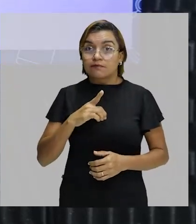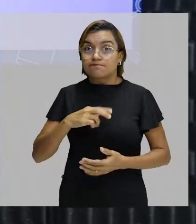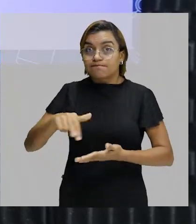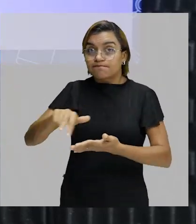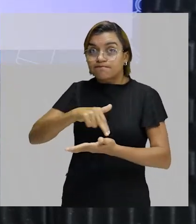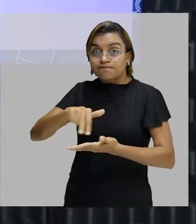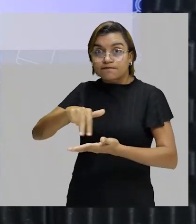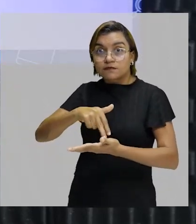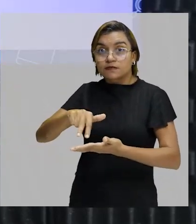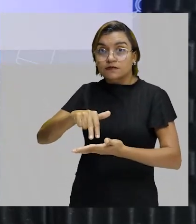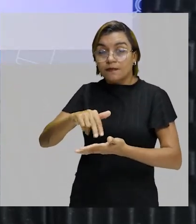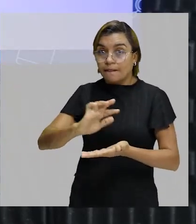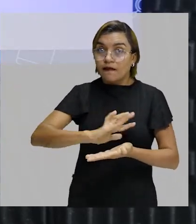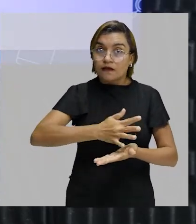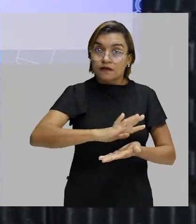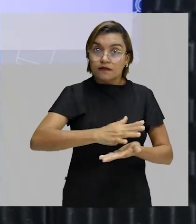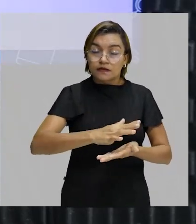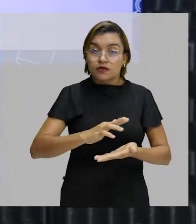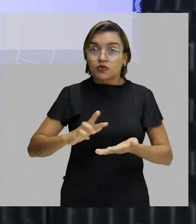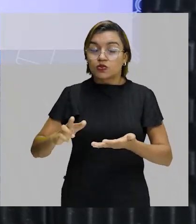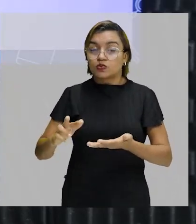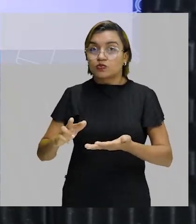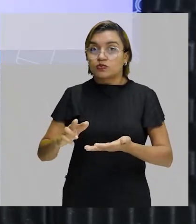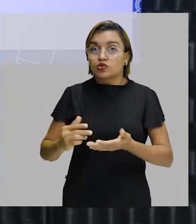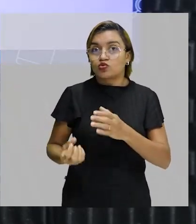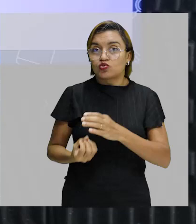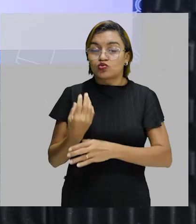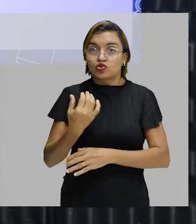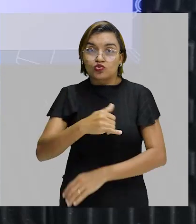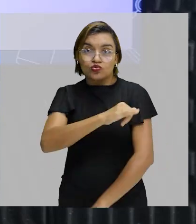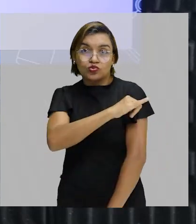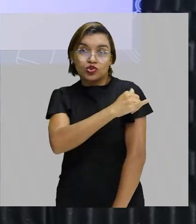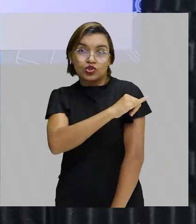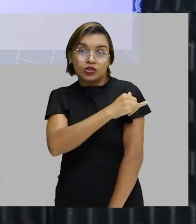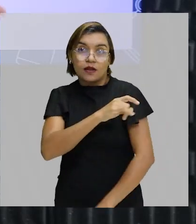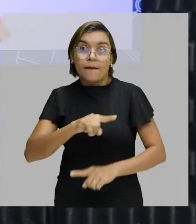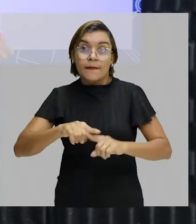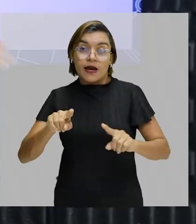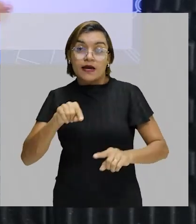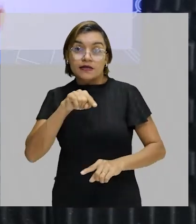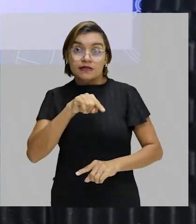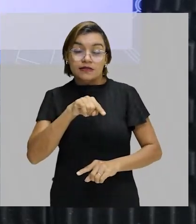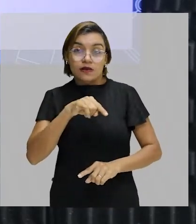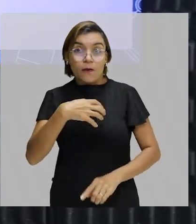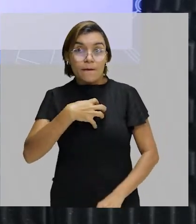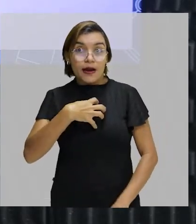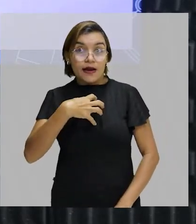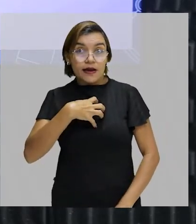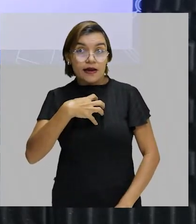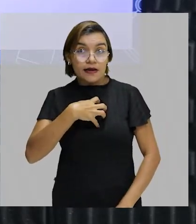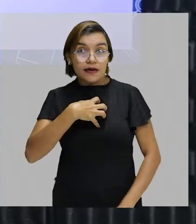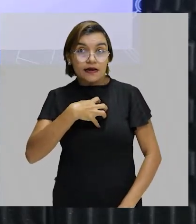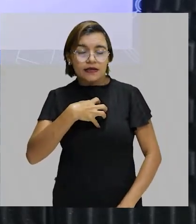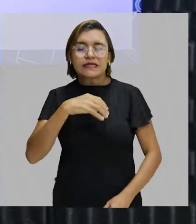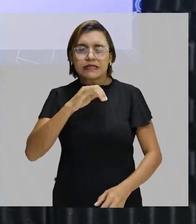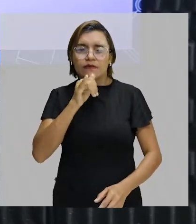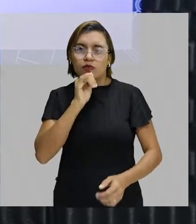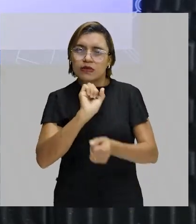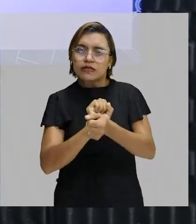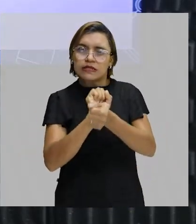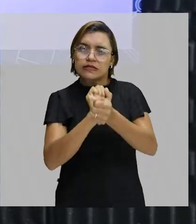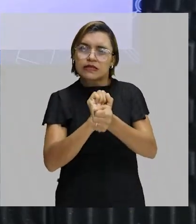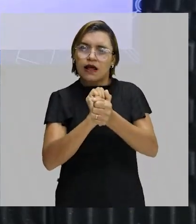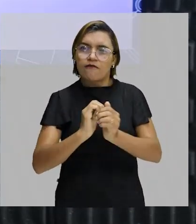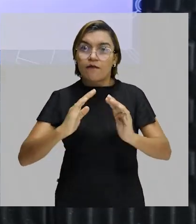Rio, o samba surgiu no estado do Rio de Janeiro, mas foram escravos que moravam na Bahia que trouxeram para o estado do